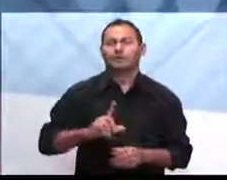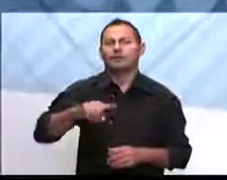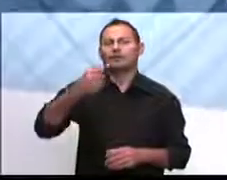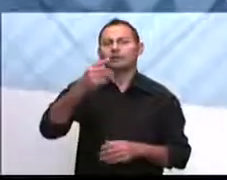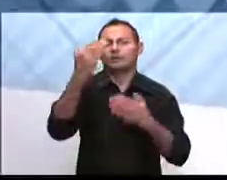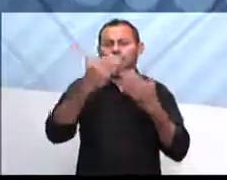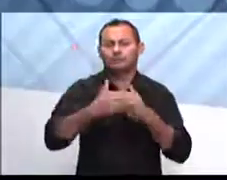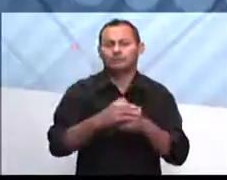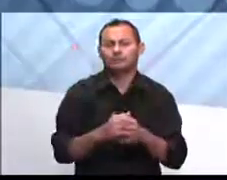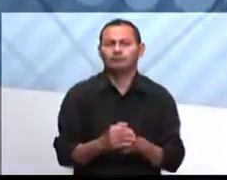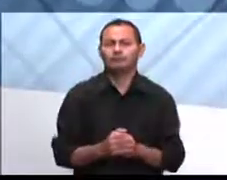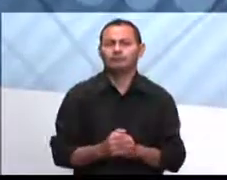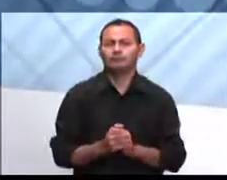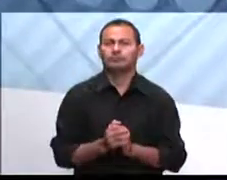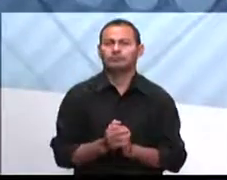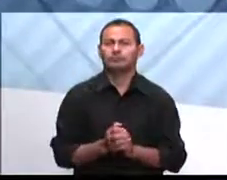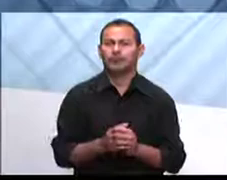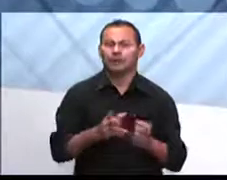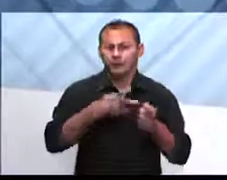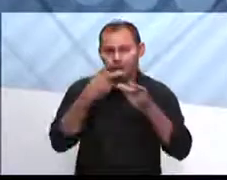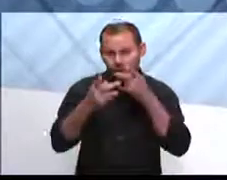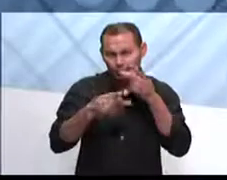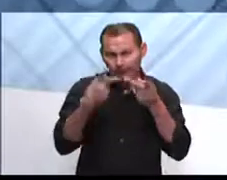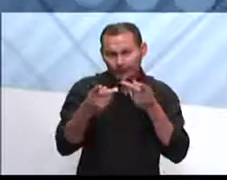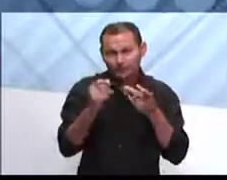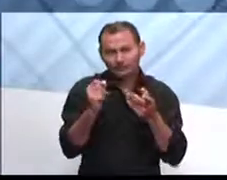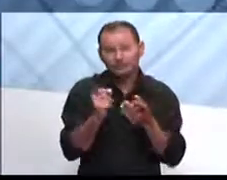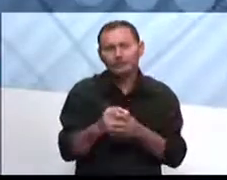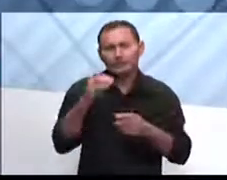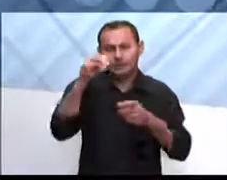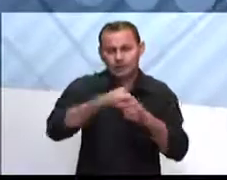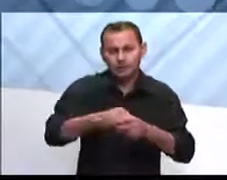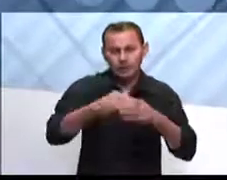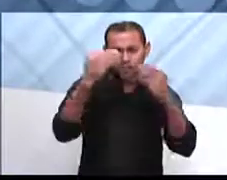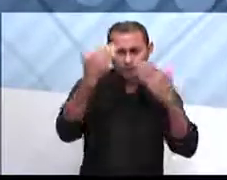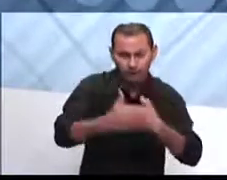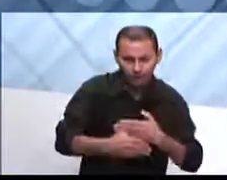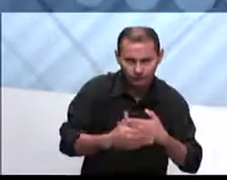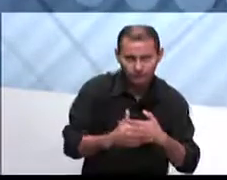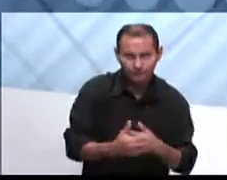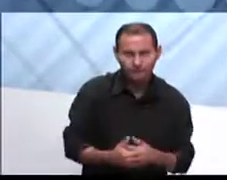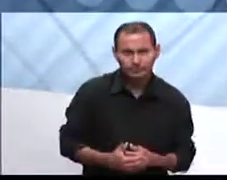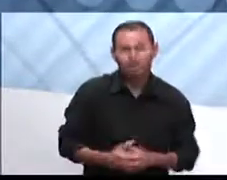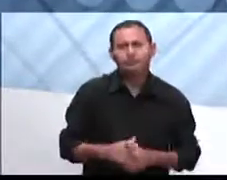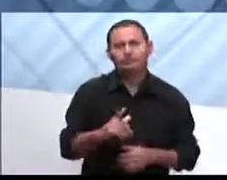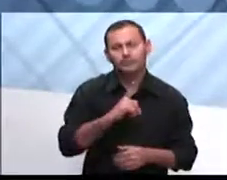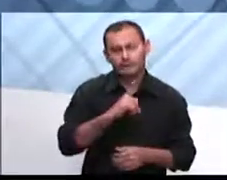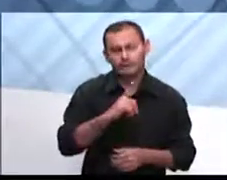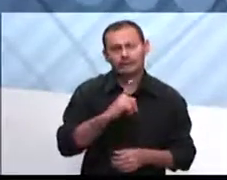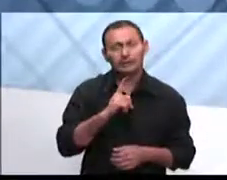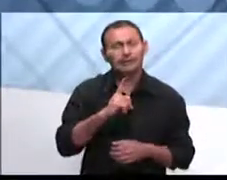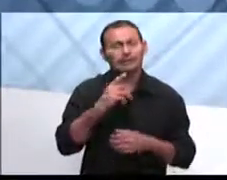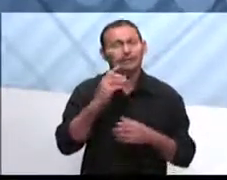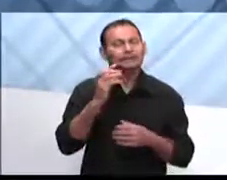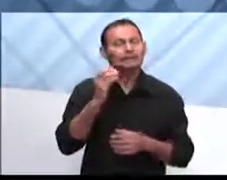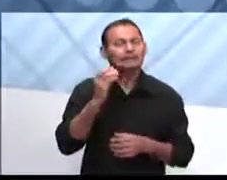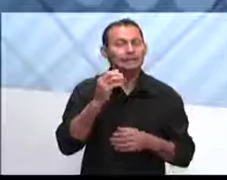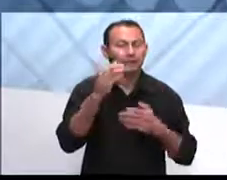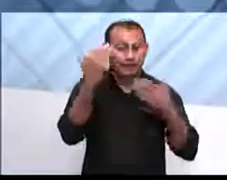próxima prova. Eu falo assim, que dentro da prova, tentem